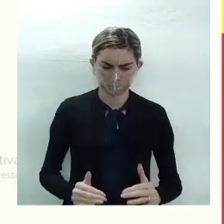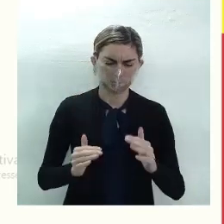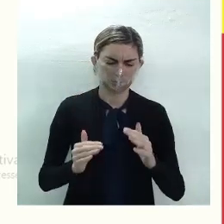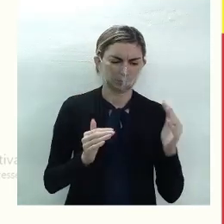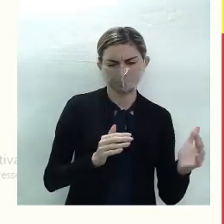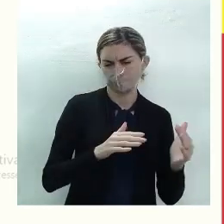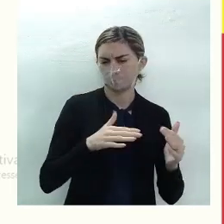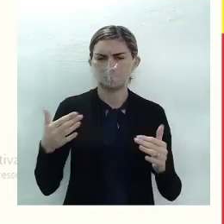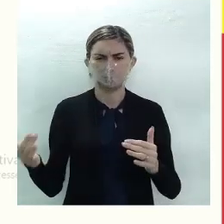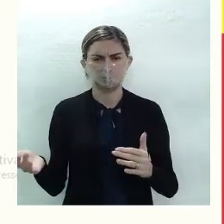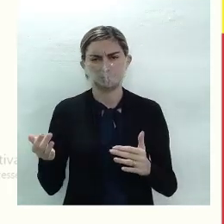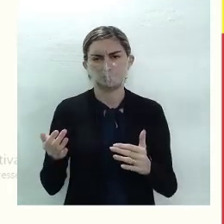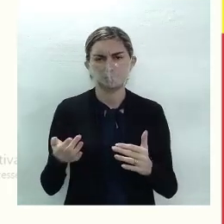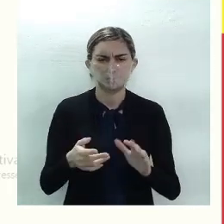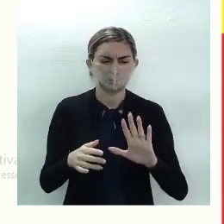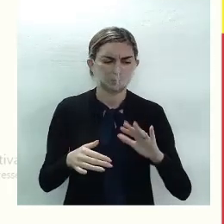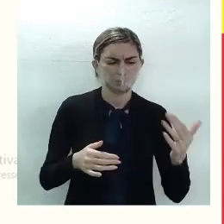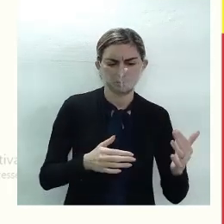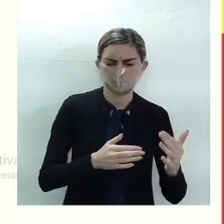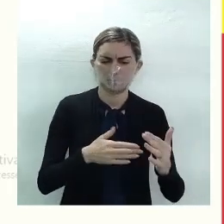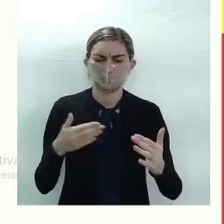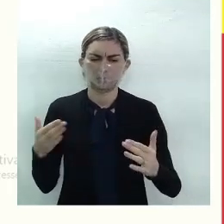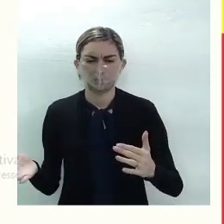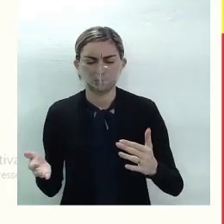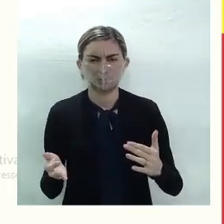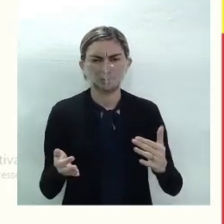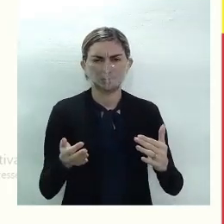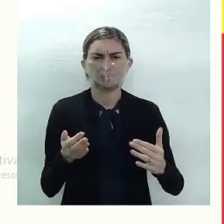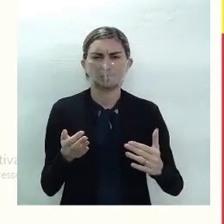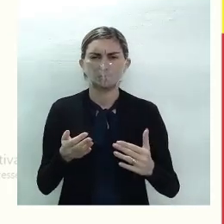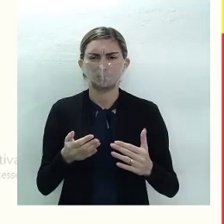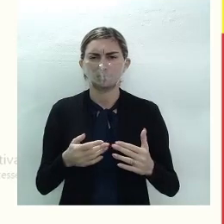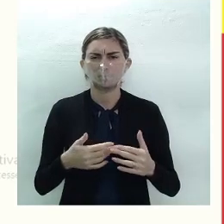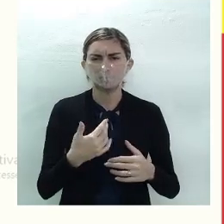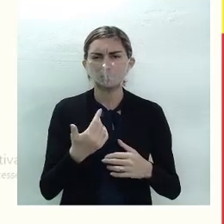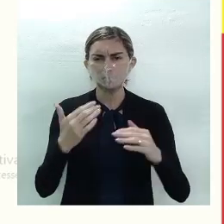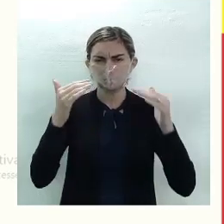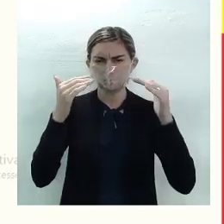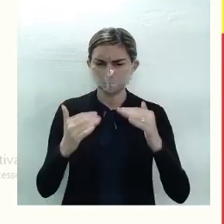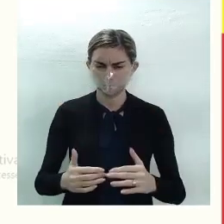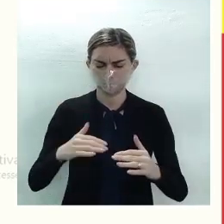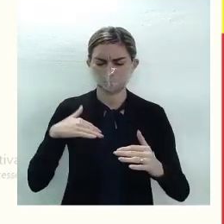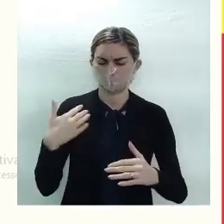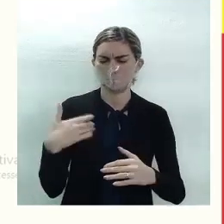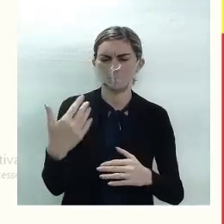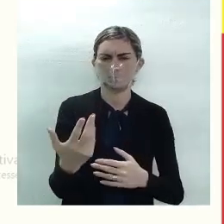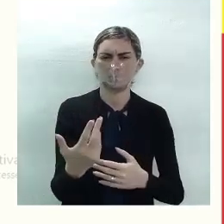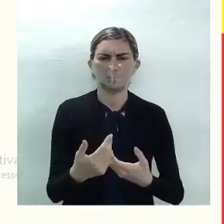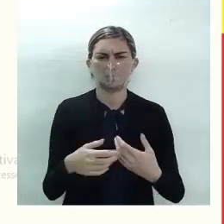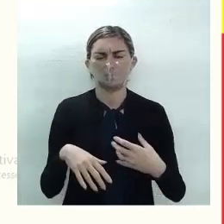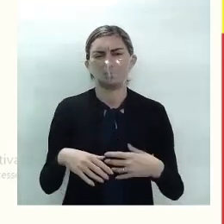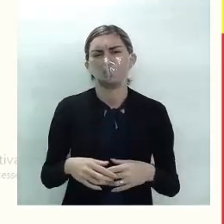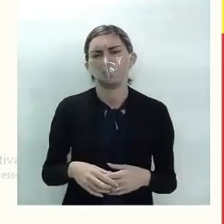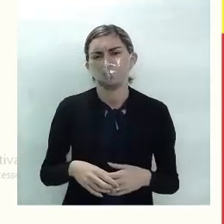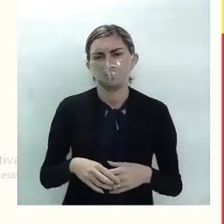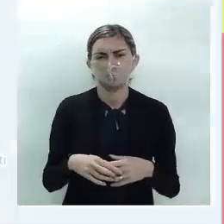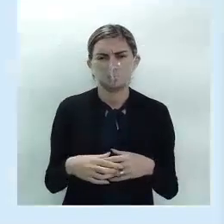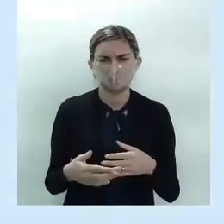pode pegar e jogar para a direita, descer para a diagonal e assim sucessivamente. Então,